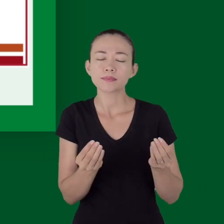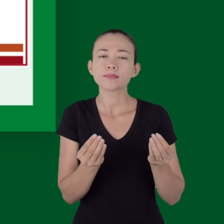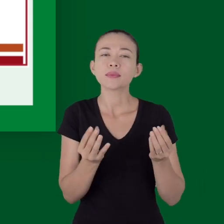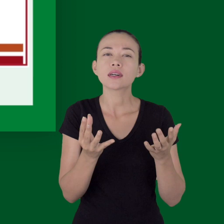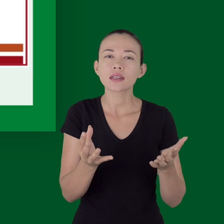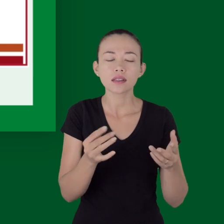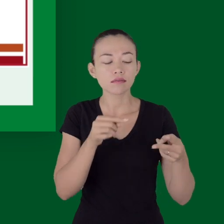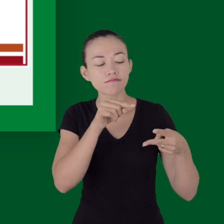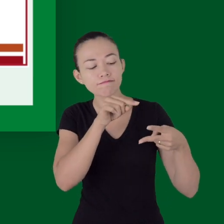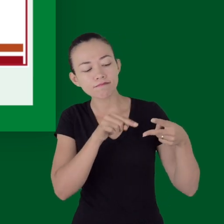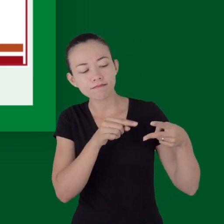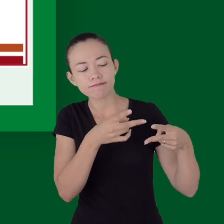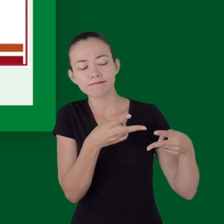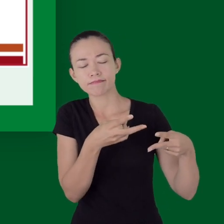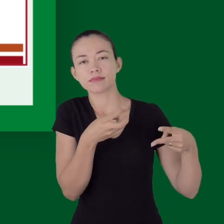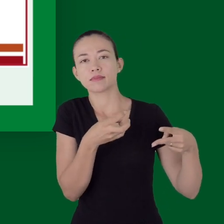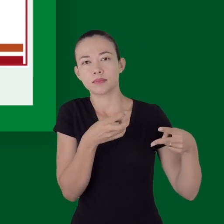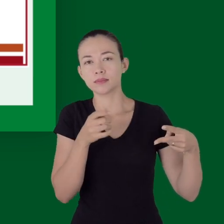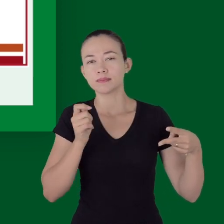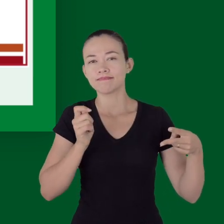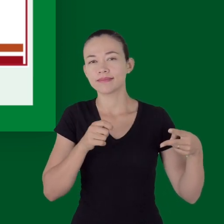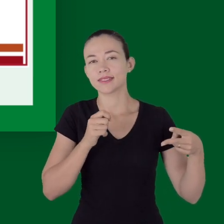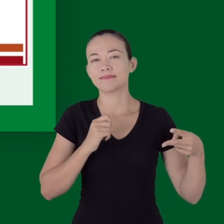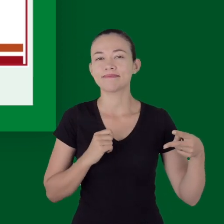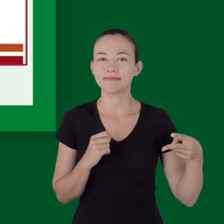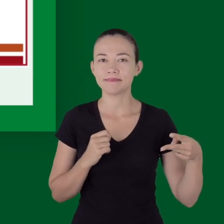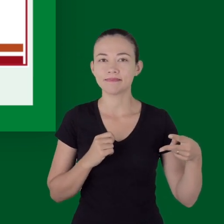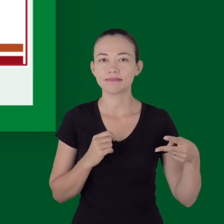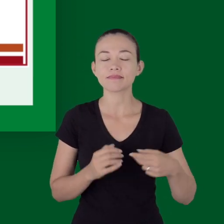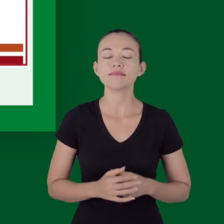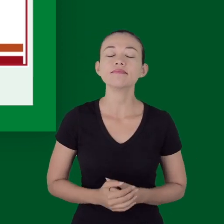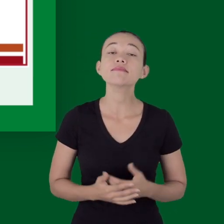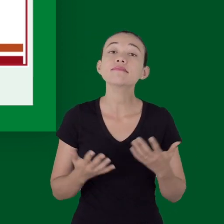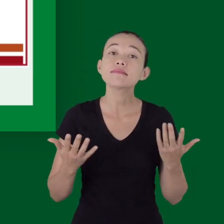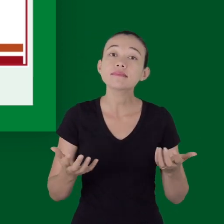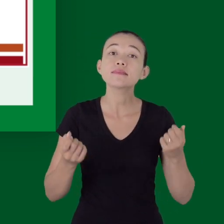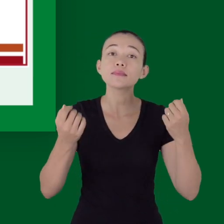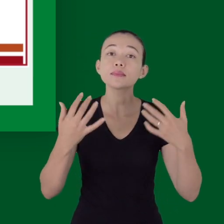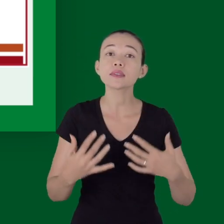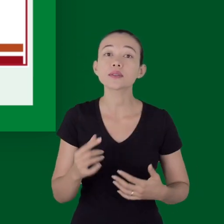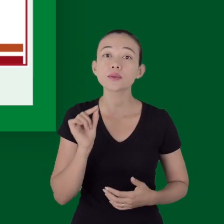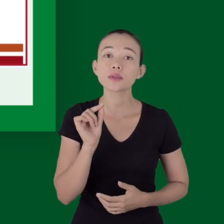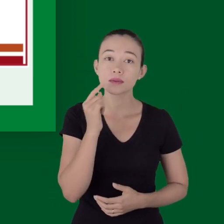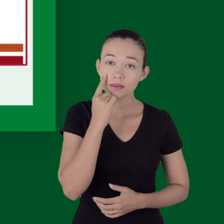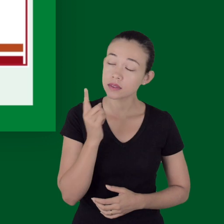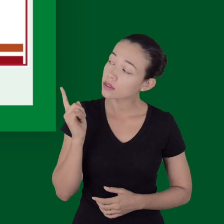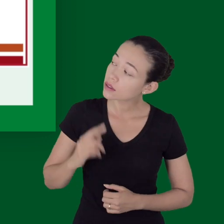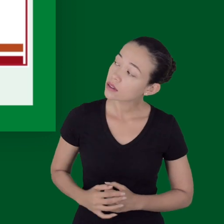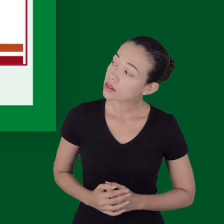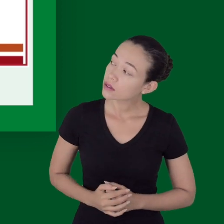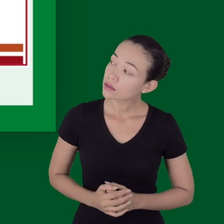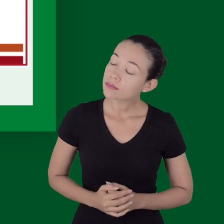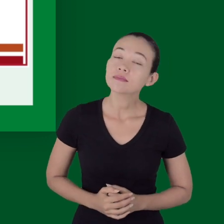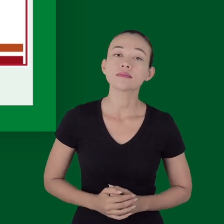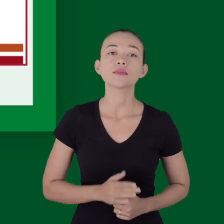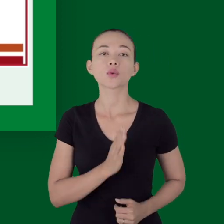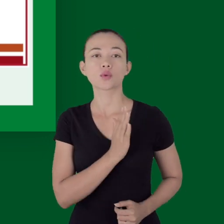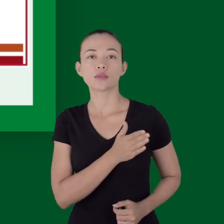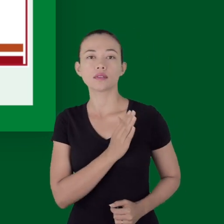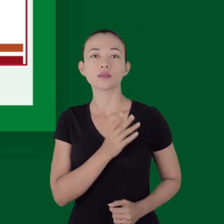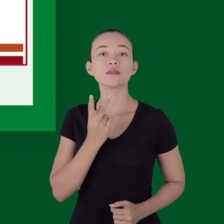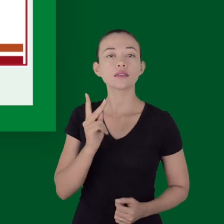Aí eu falei aqui um pouquinho do ritmo normal do coração, que é o ritmo sinusal. A frequência normal é de